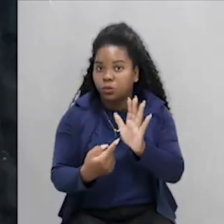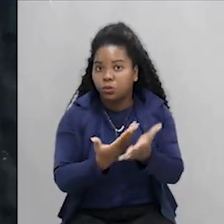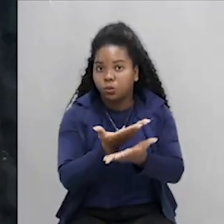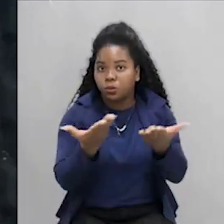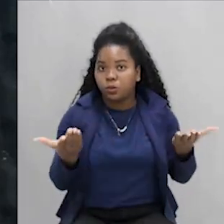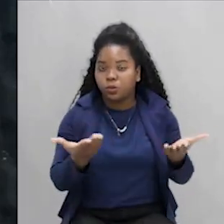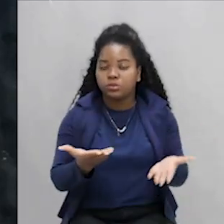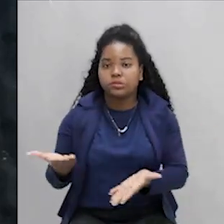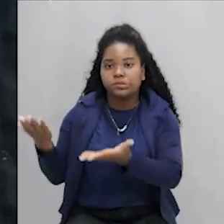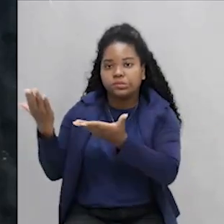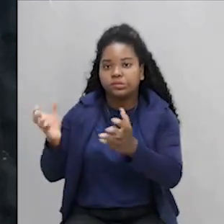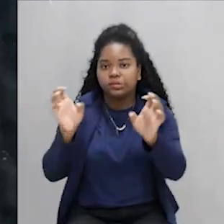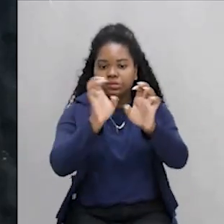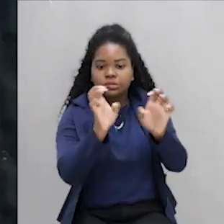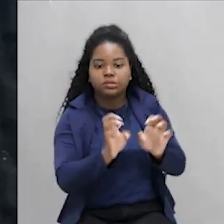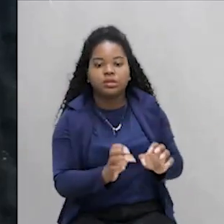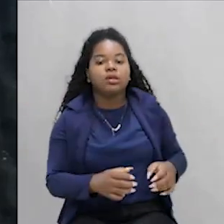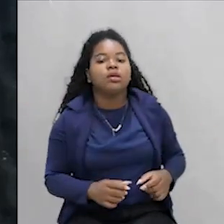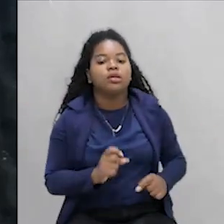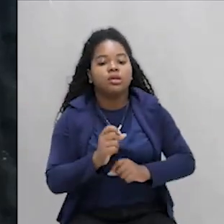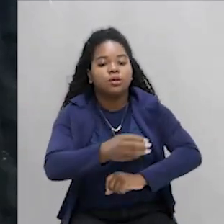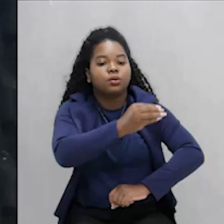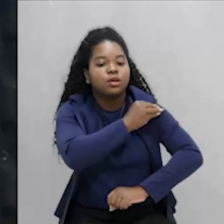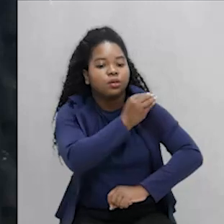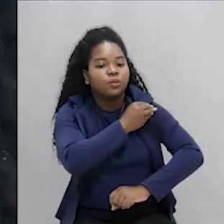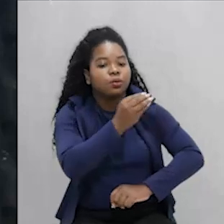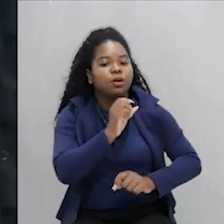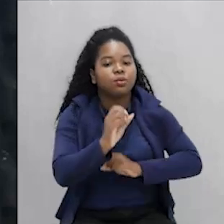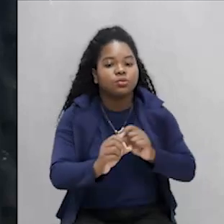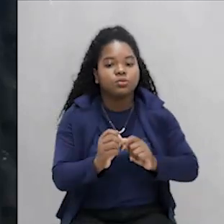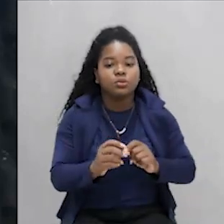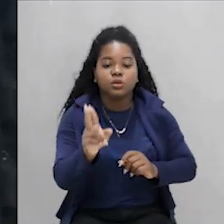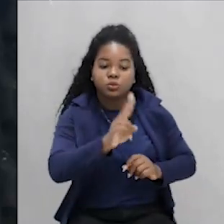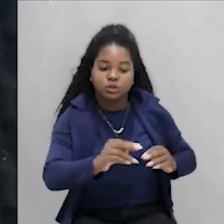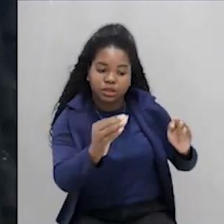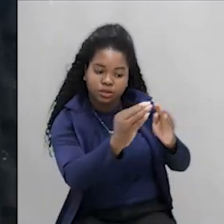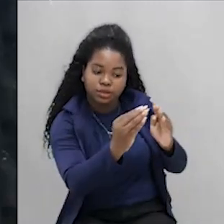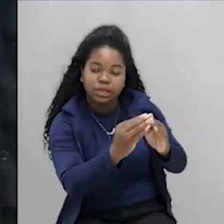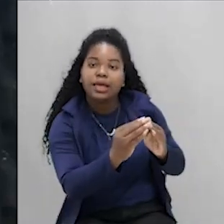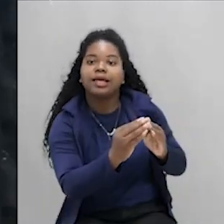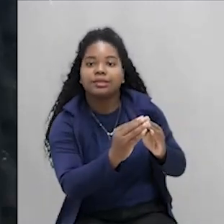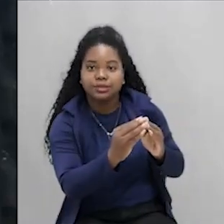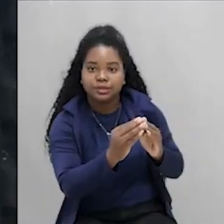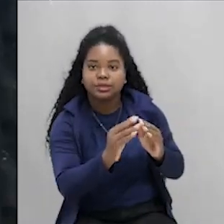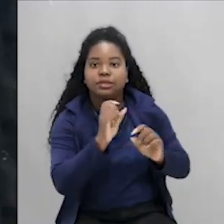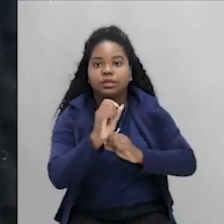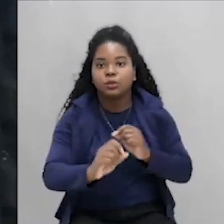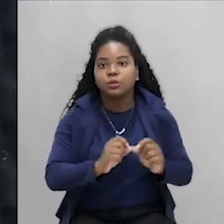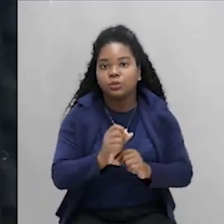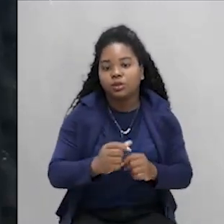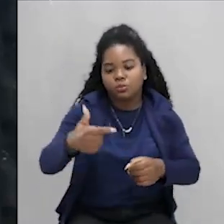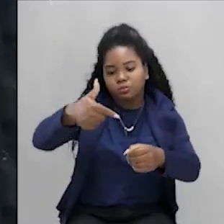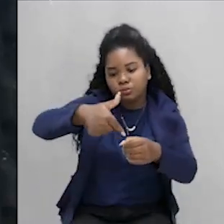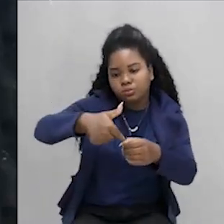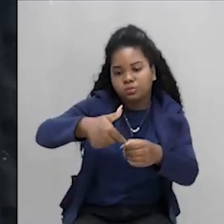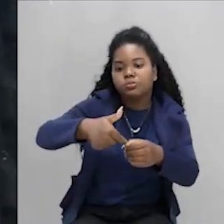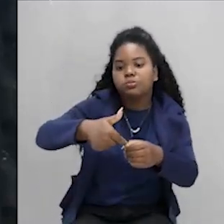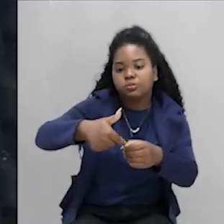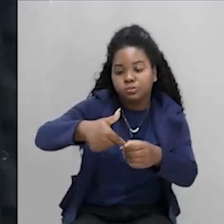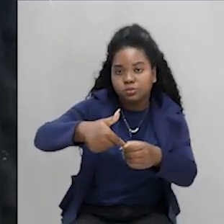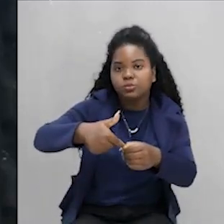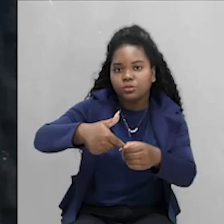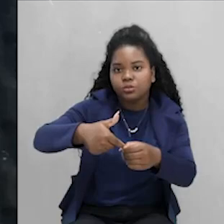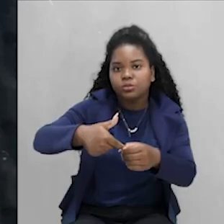do etanol é aquele álcool doméstico é o álcool combustível E também o álcool presente nas